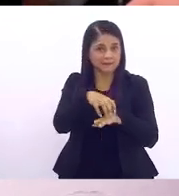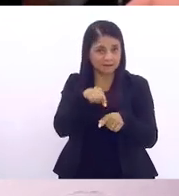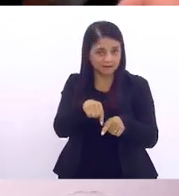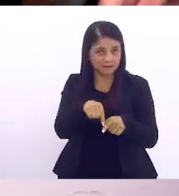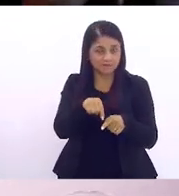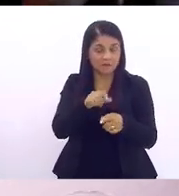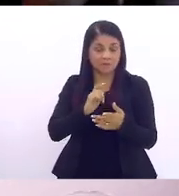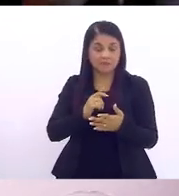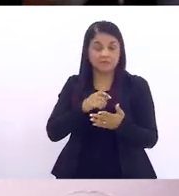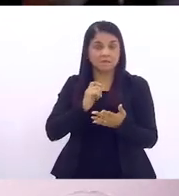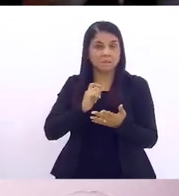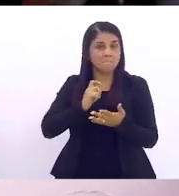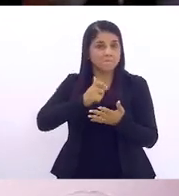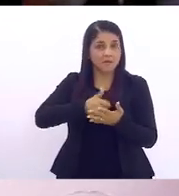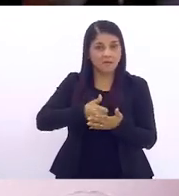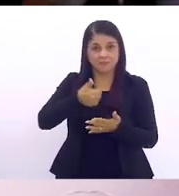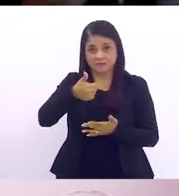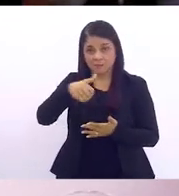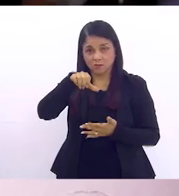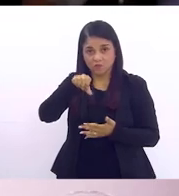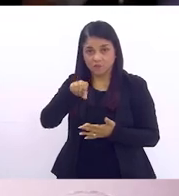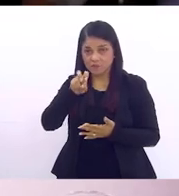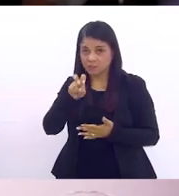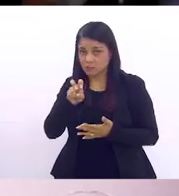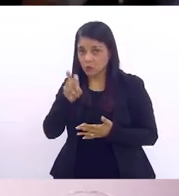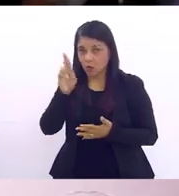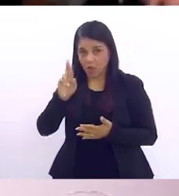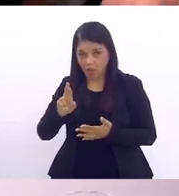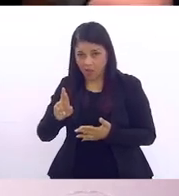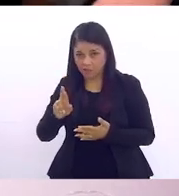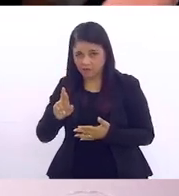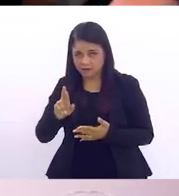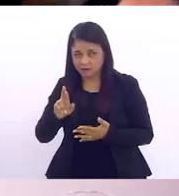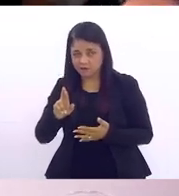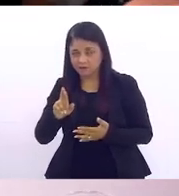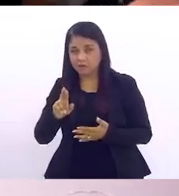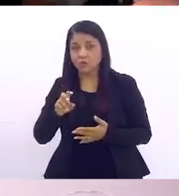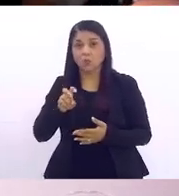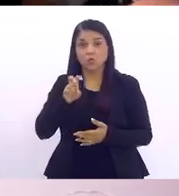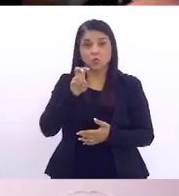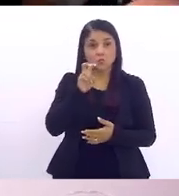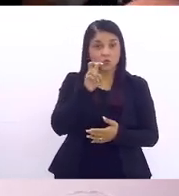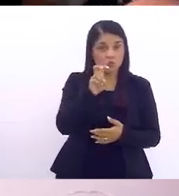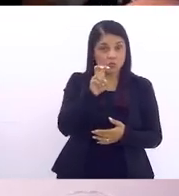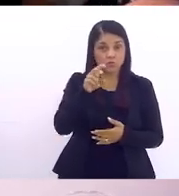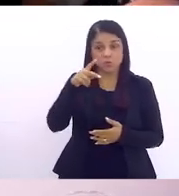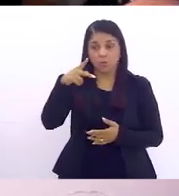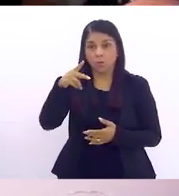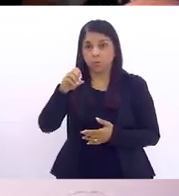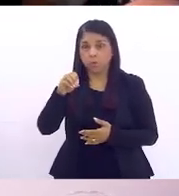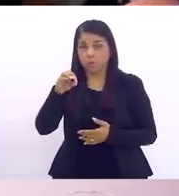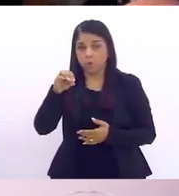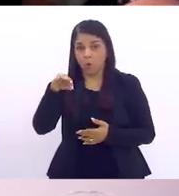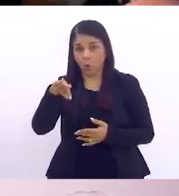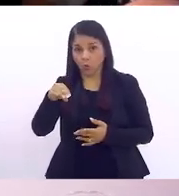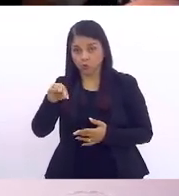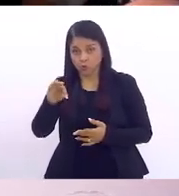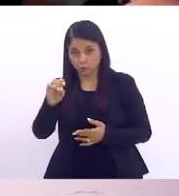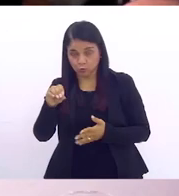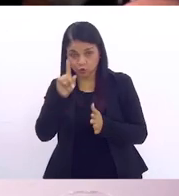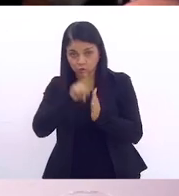engano r$ 5 que eu acho que é o valor com cinco pontos na carteira né falando português mais